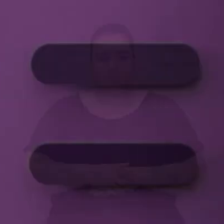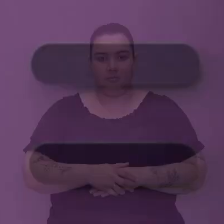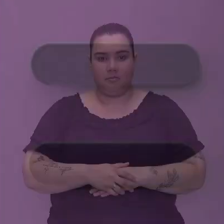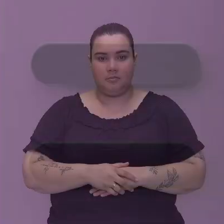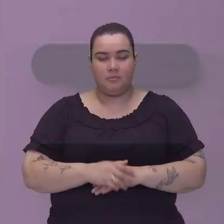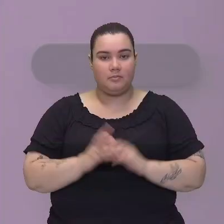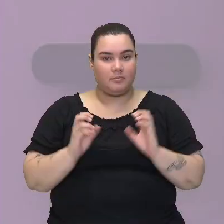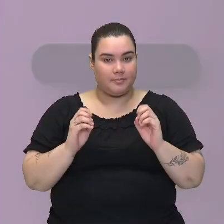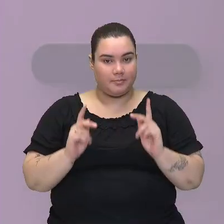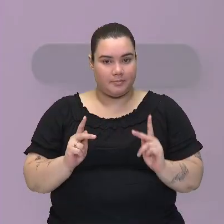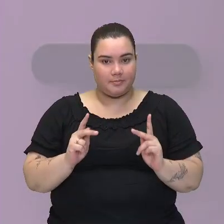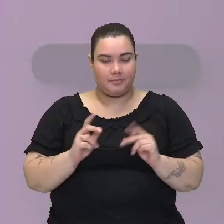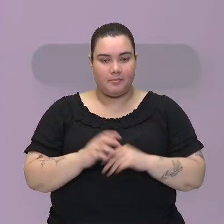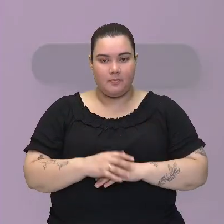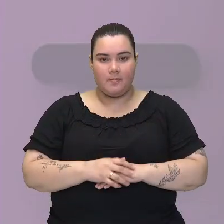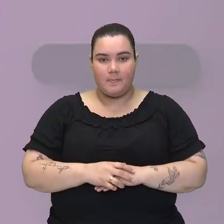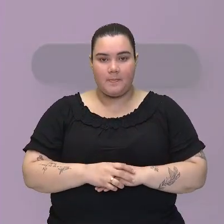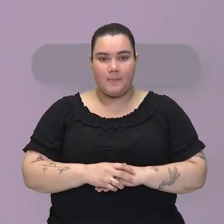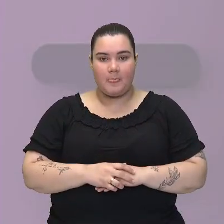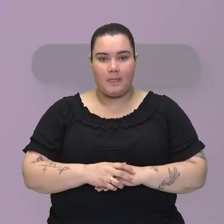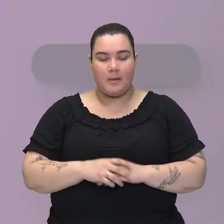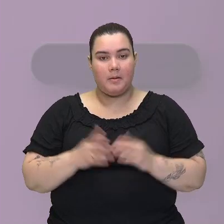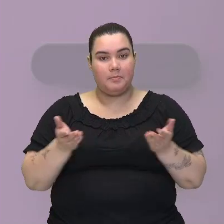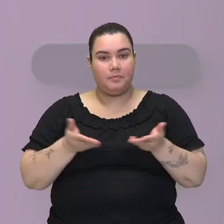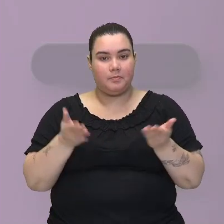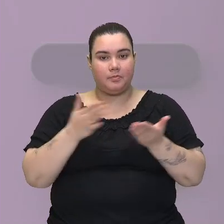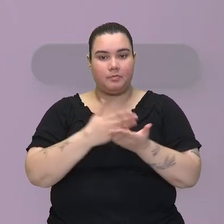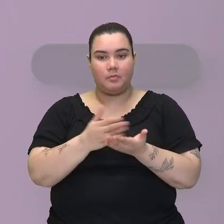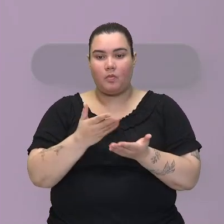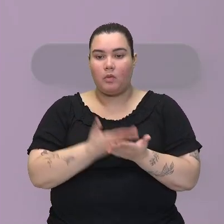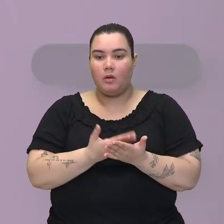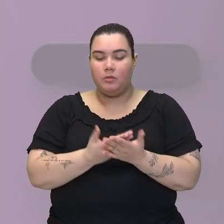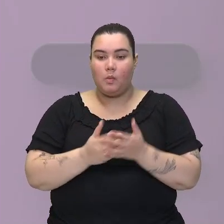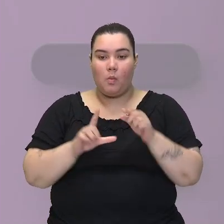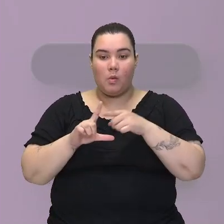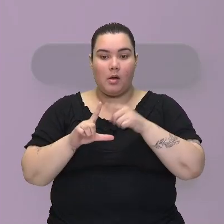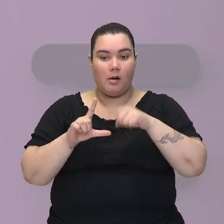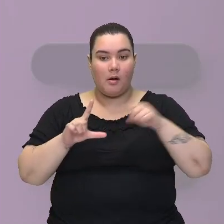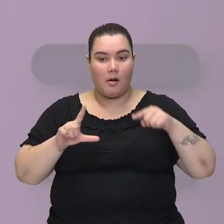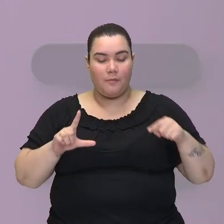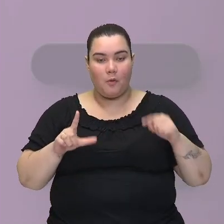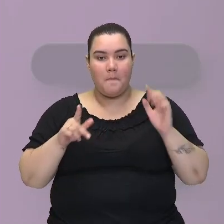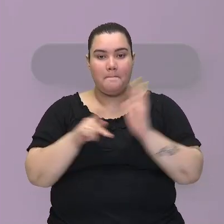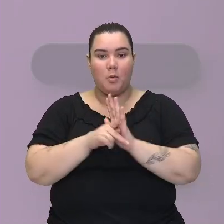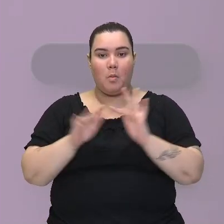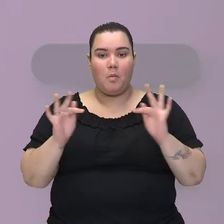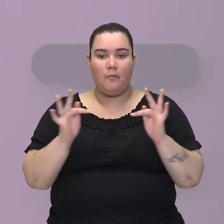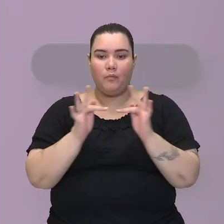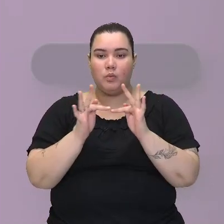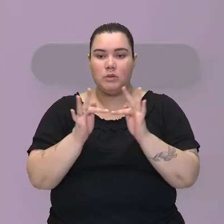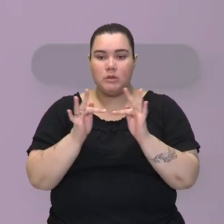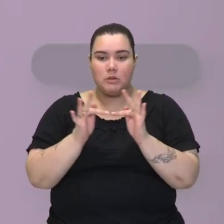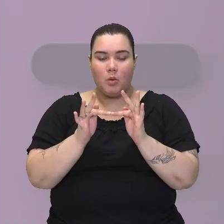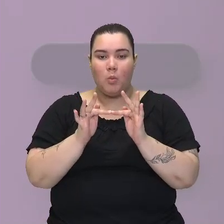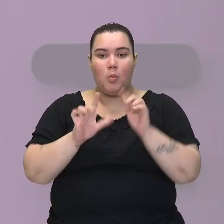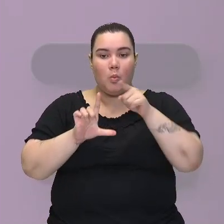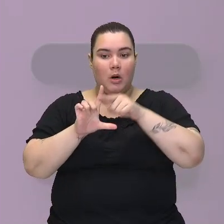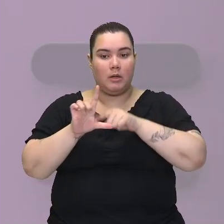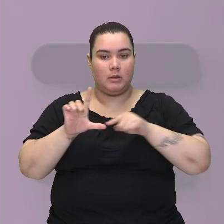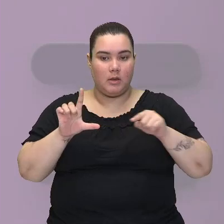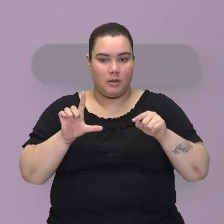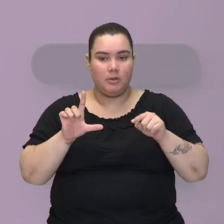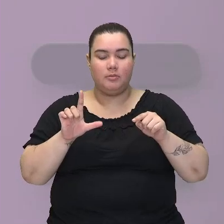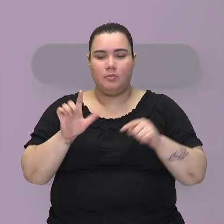Muito bem, então nós iremos estudar o gráfico de uma função quadrática. Função quadrática, pessoal, é também